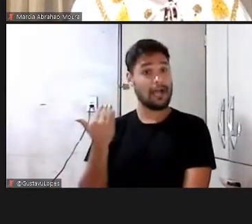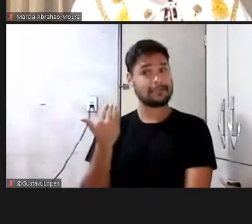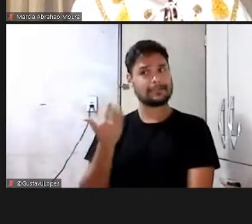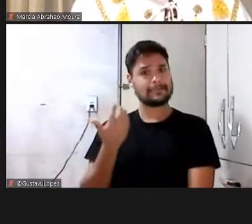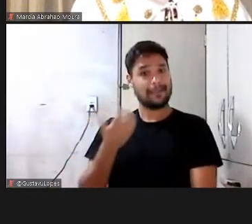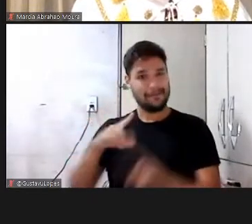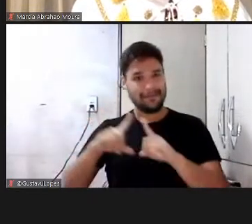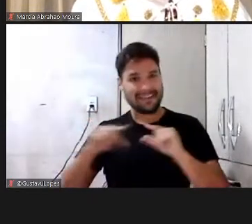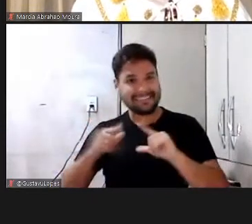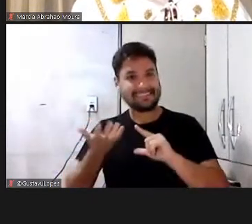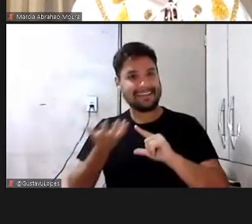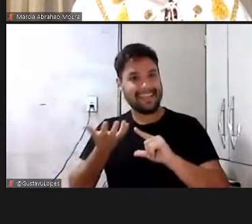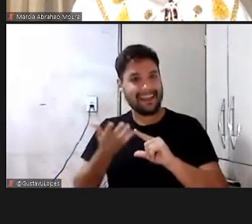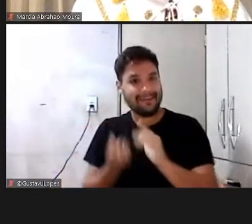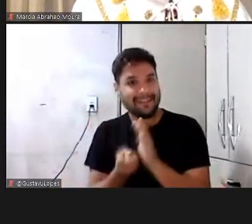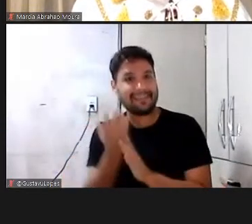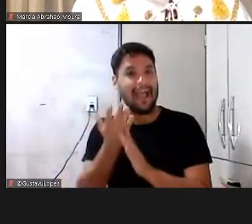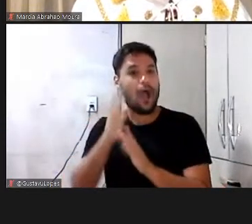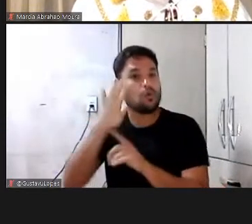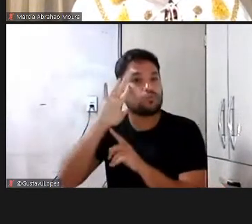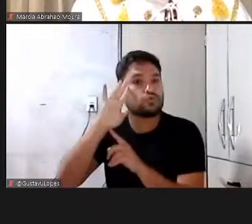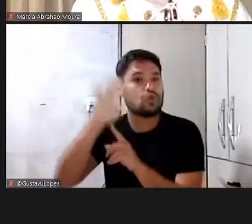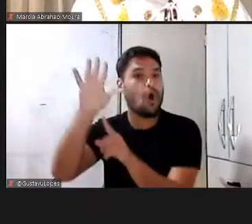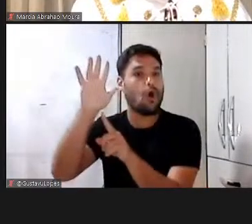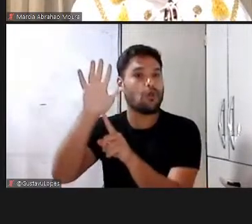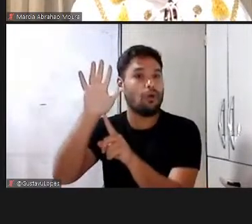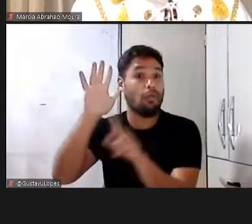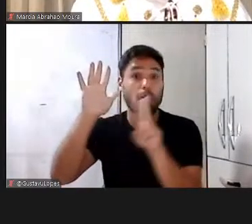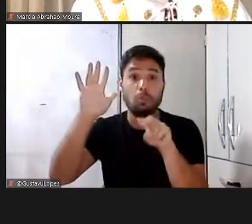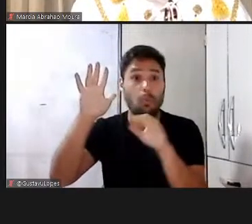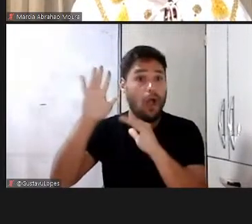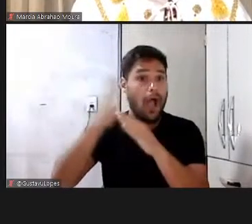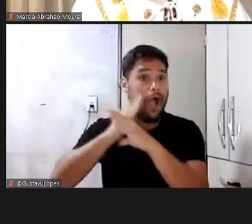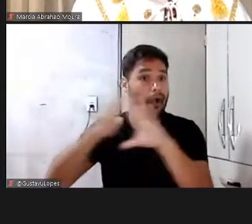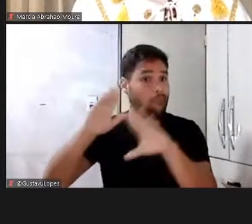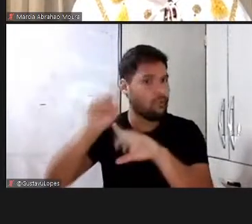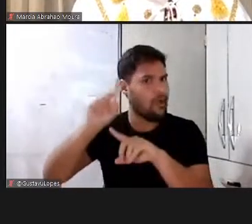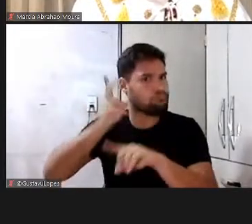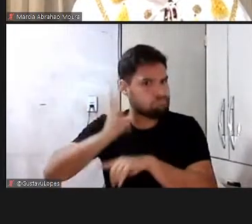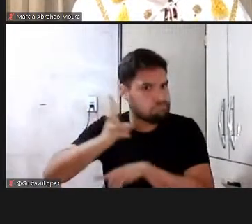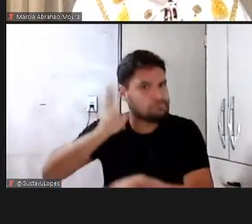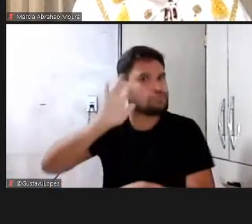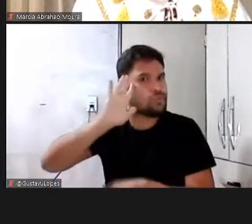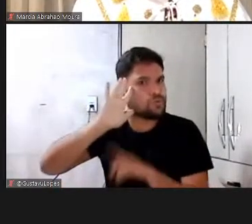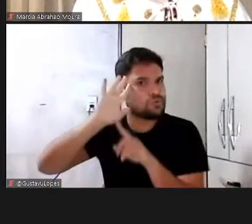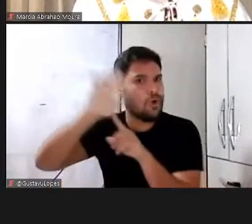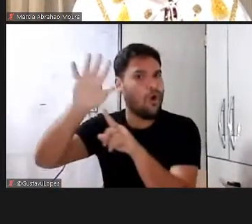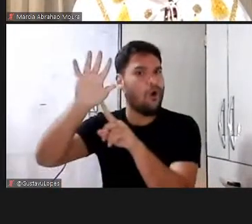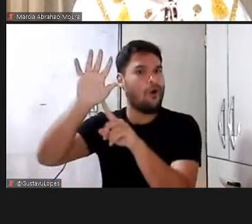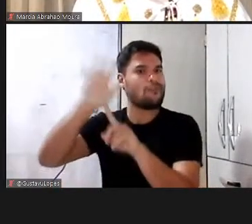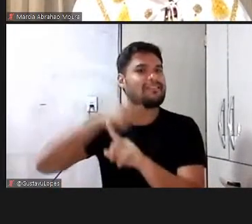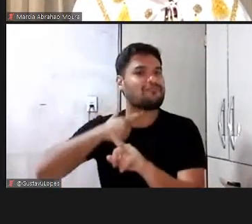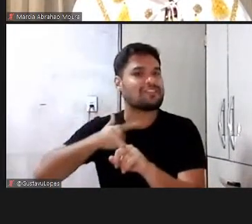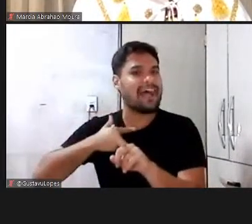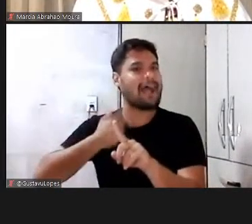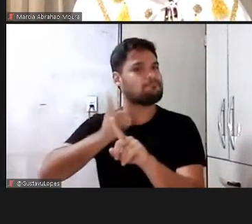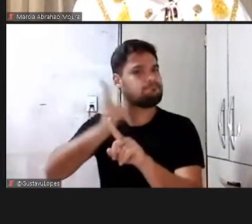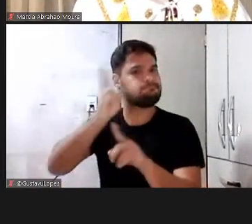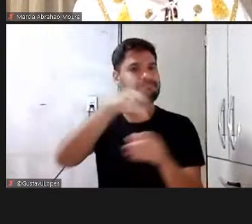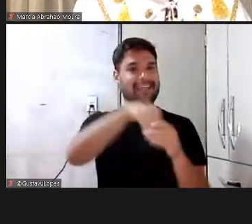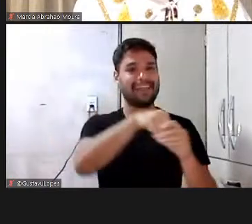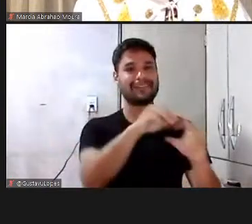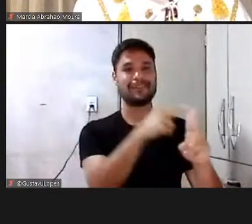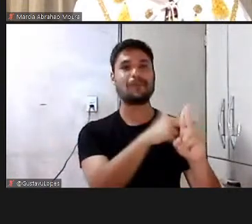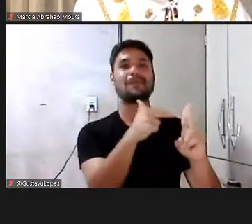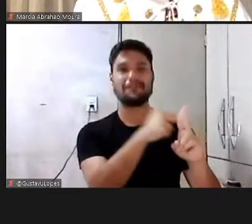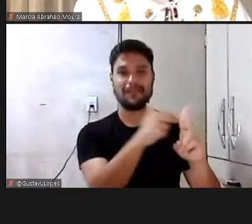um sonho que nunca foi sufocado. Muitos anos depois, ele permanece vivo em nossa comunidade universitária, na